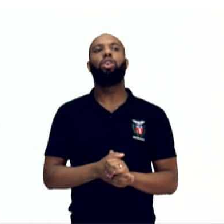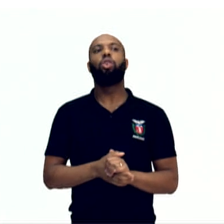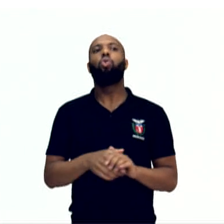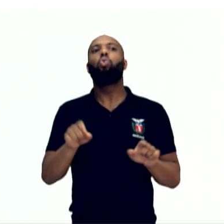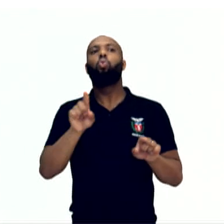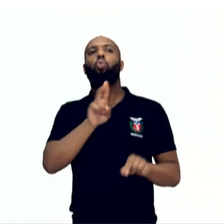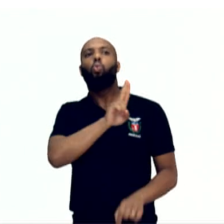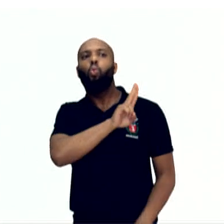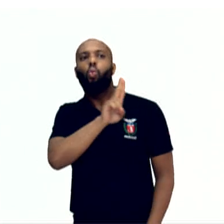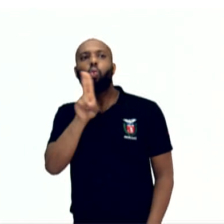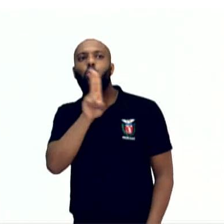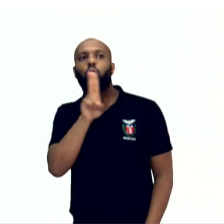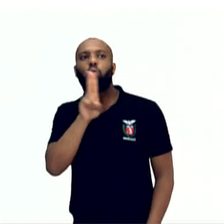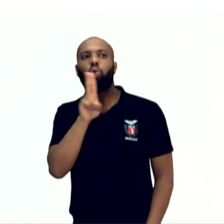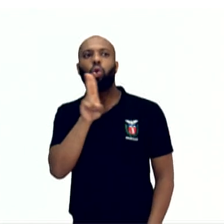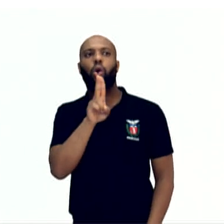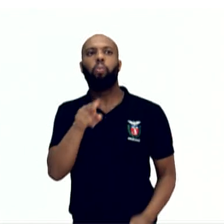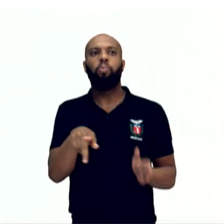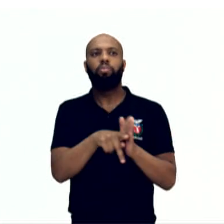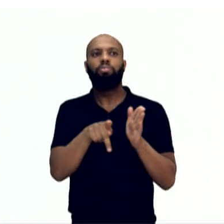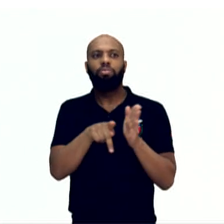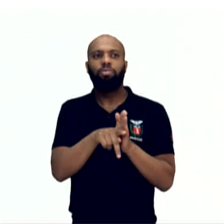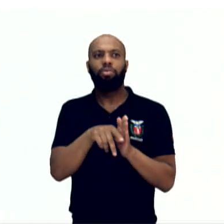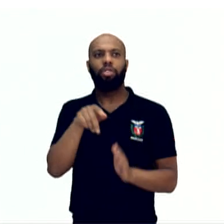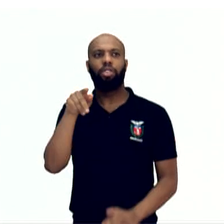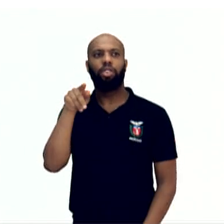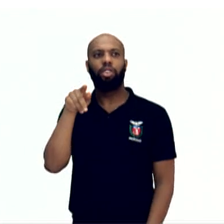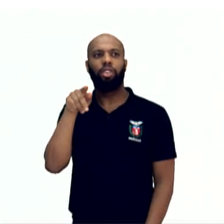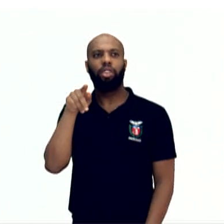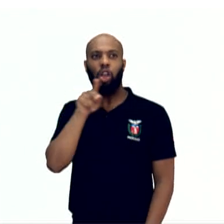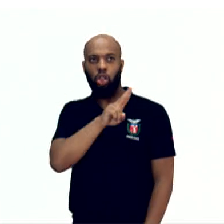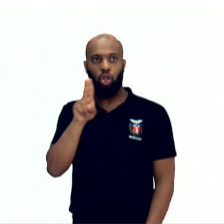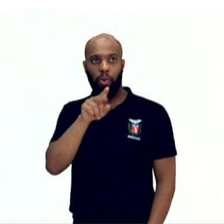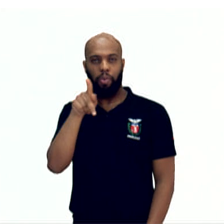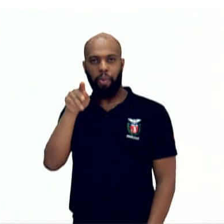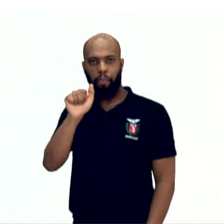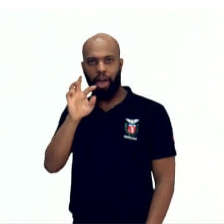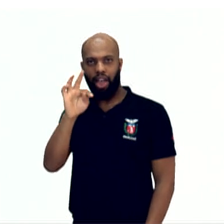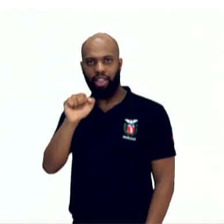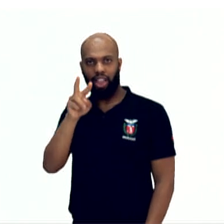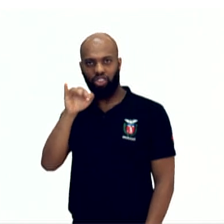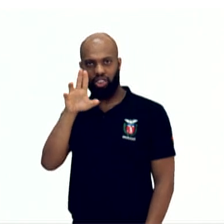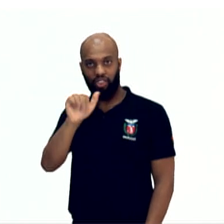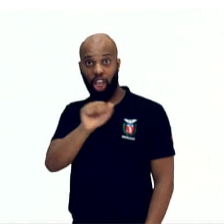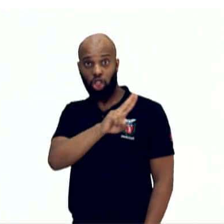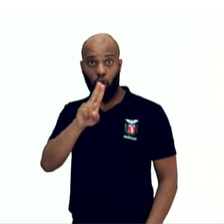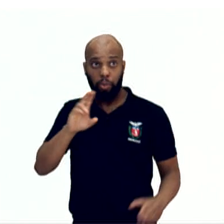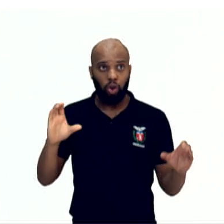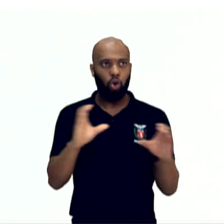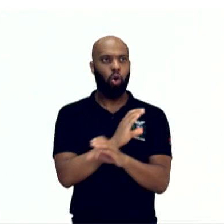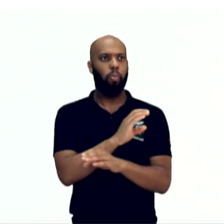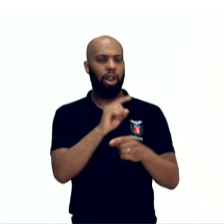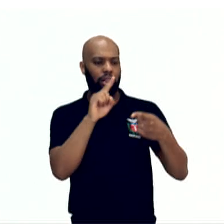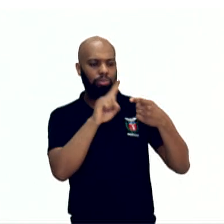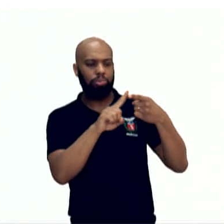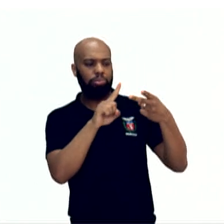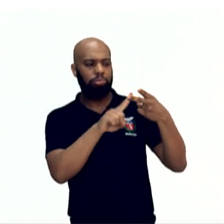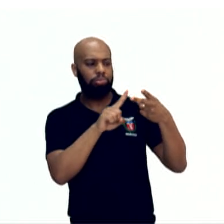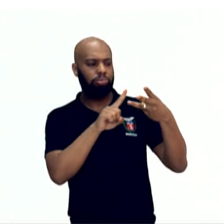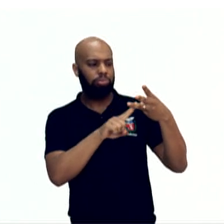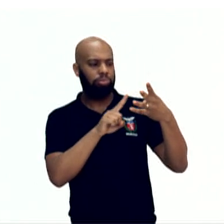do Assaré? Vamos ver se vocês guardaram isso. Antônio da Silva Assaré, José Antônio da